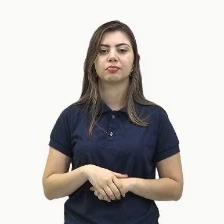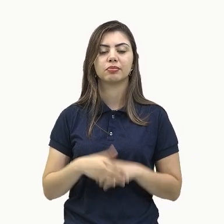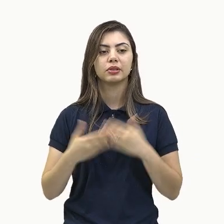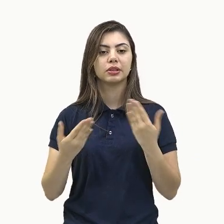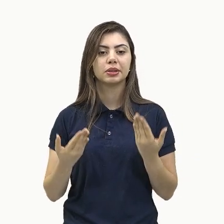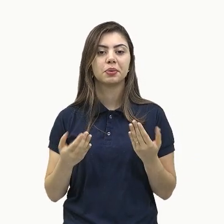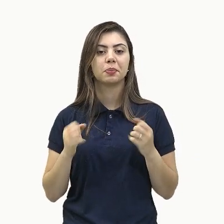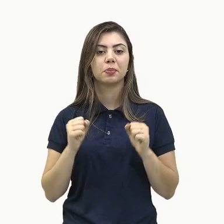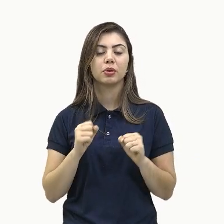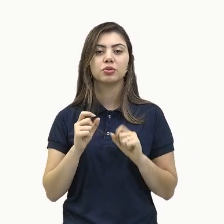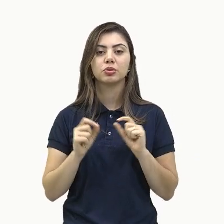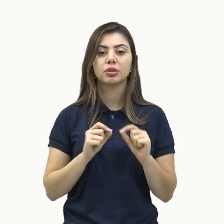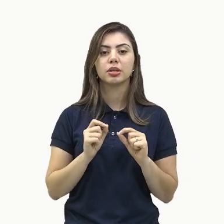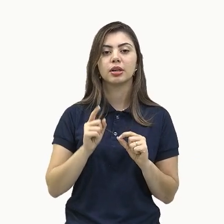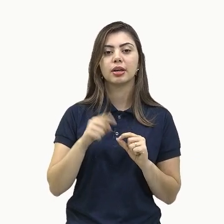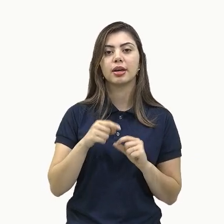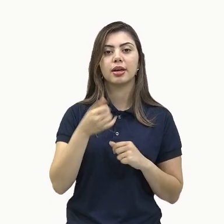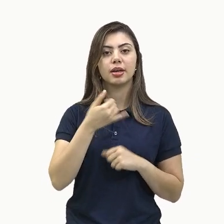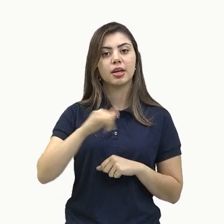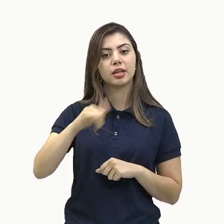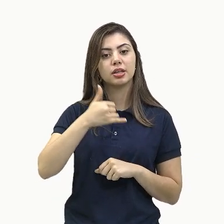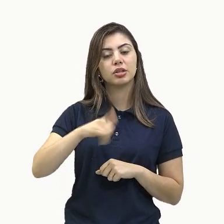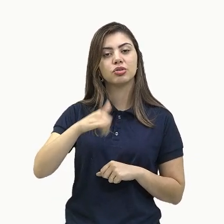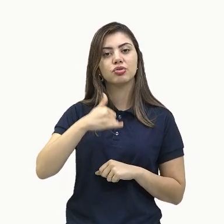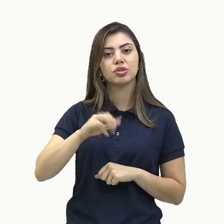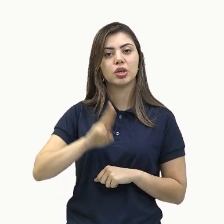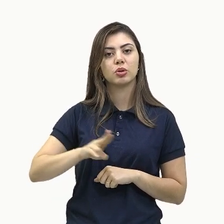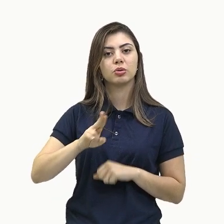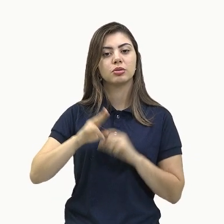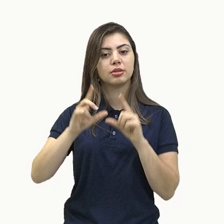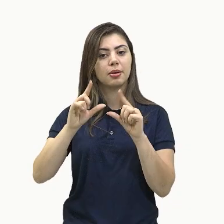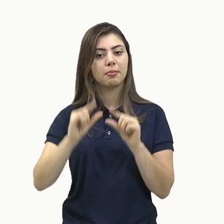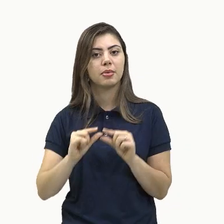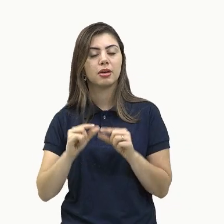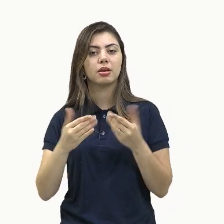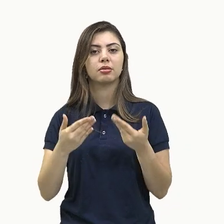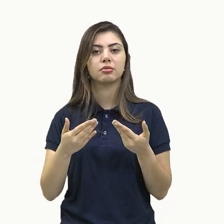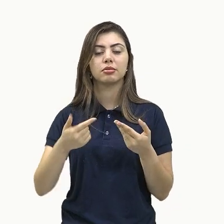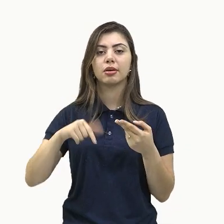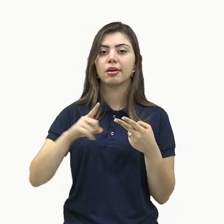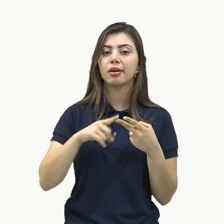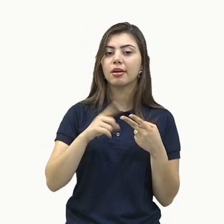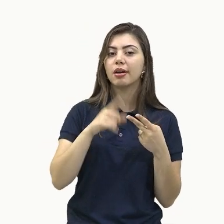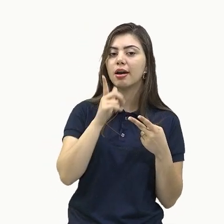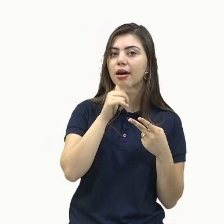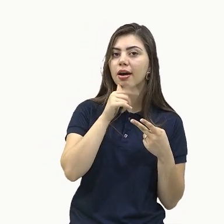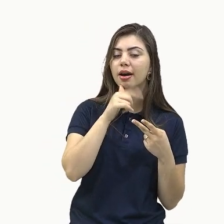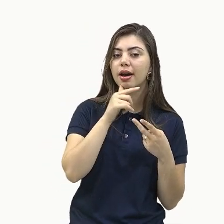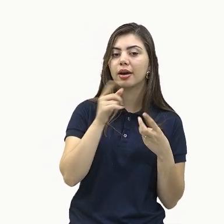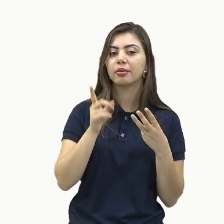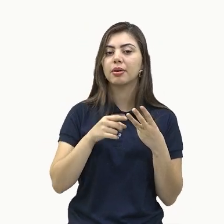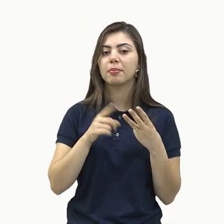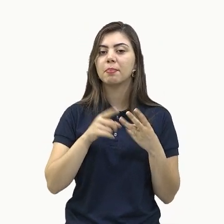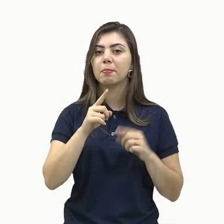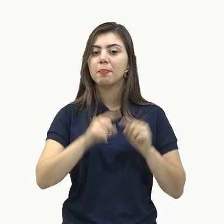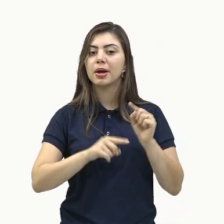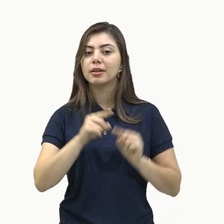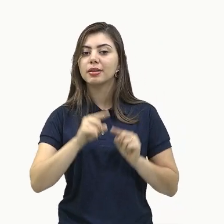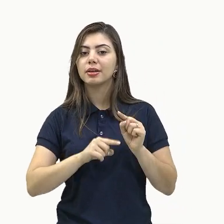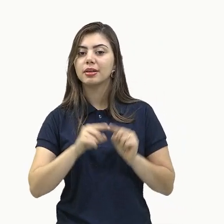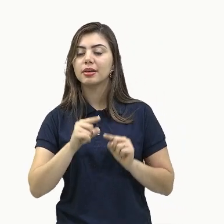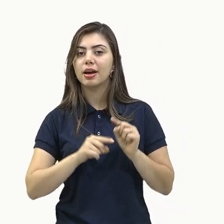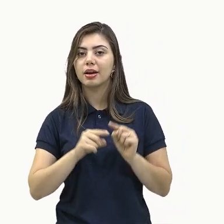inclui consumir menos energia, água, materiais e,